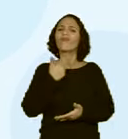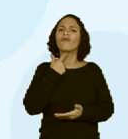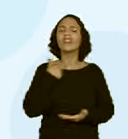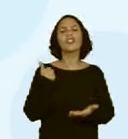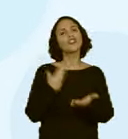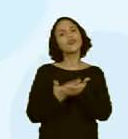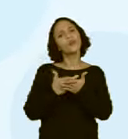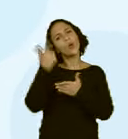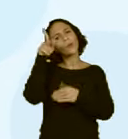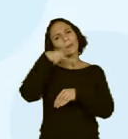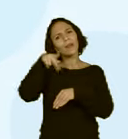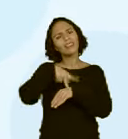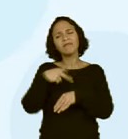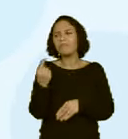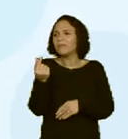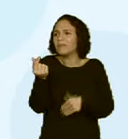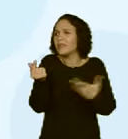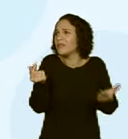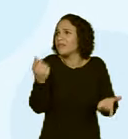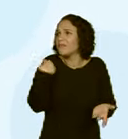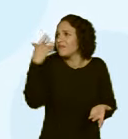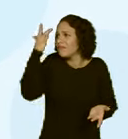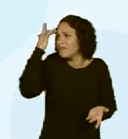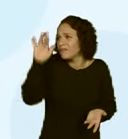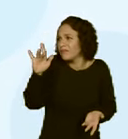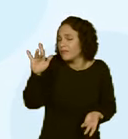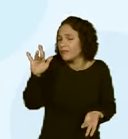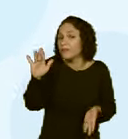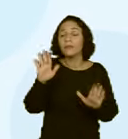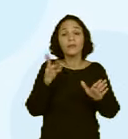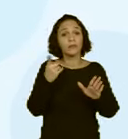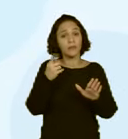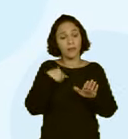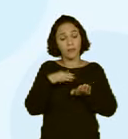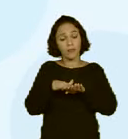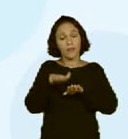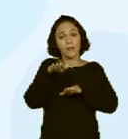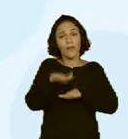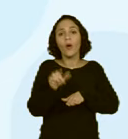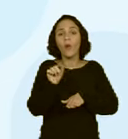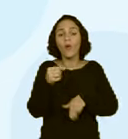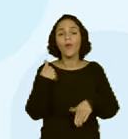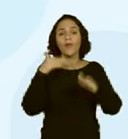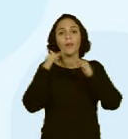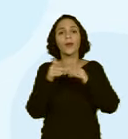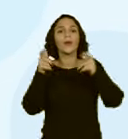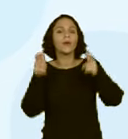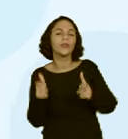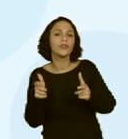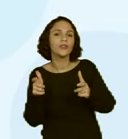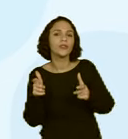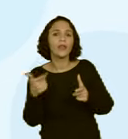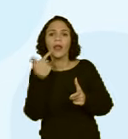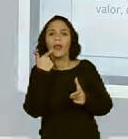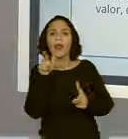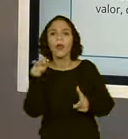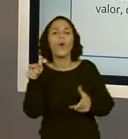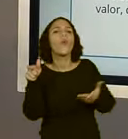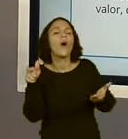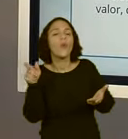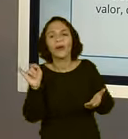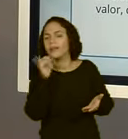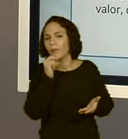menor ideia de quanto custa isso. Bom, qual que é o primeiro passo? Onde eu vou morar? Qual é a língua que o pessoal fala lá?